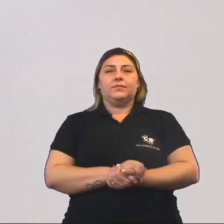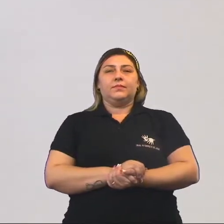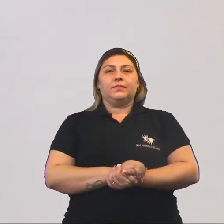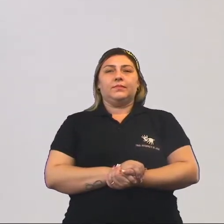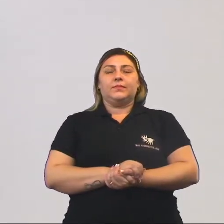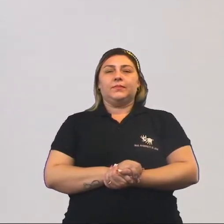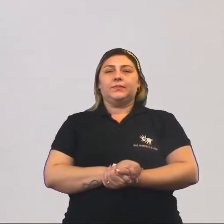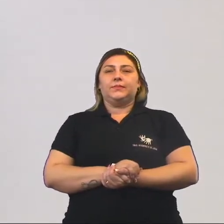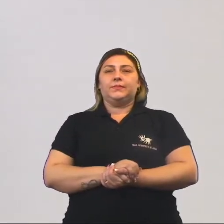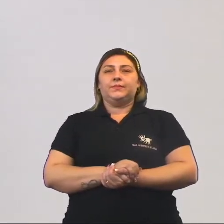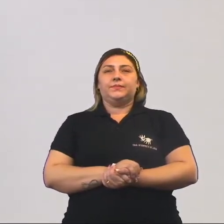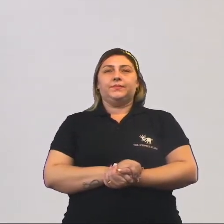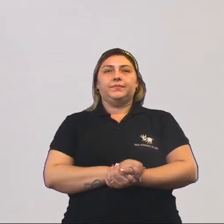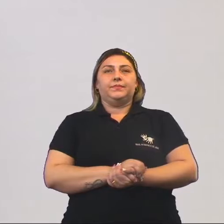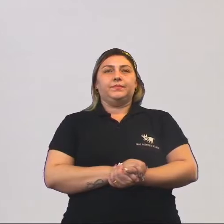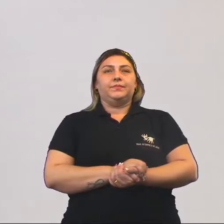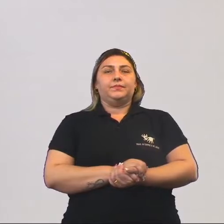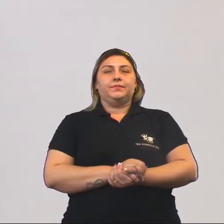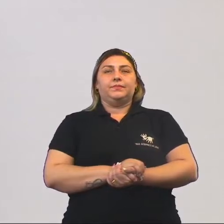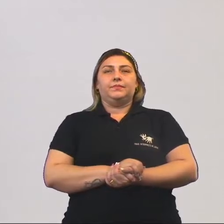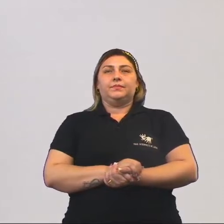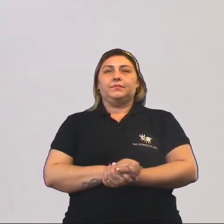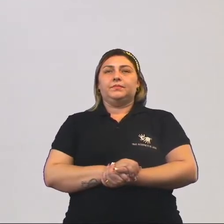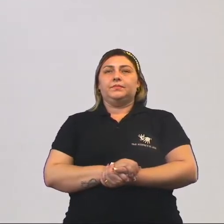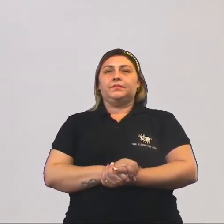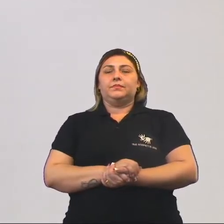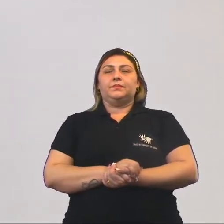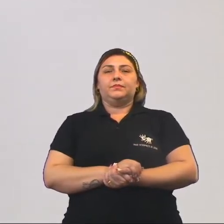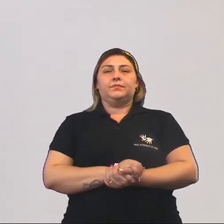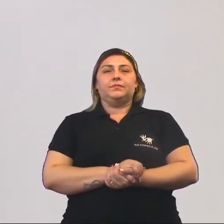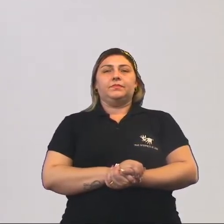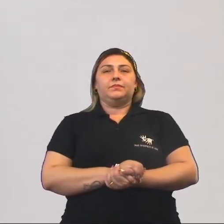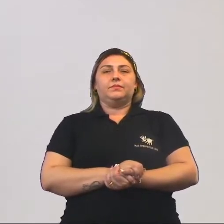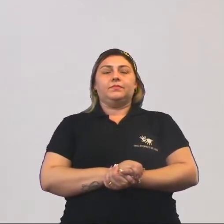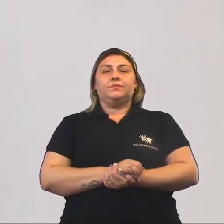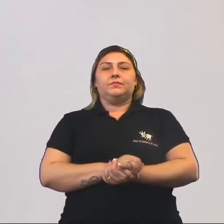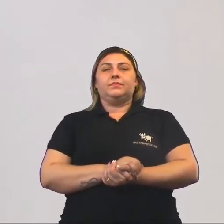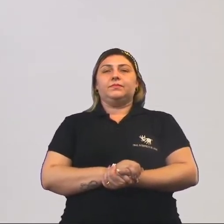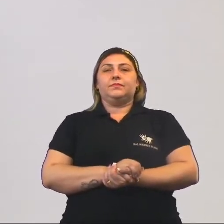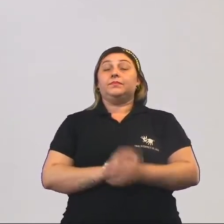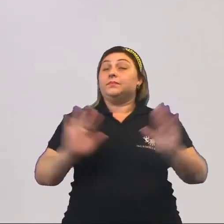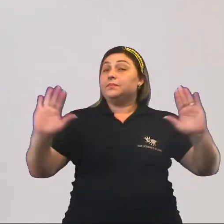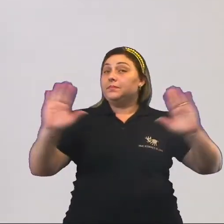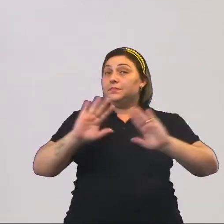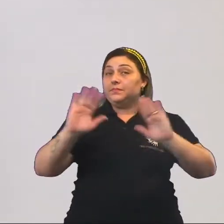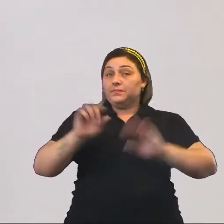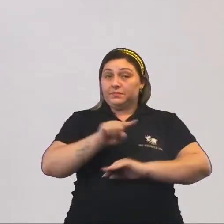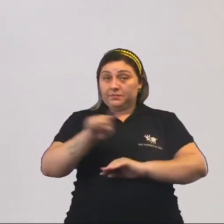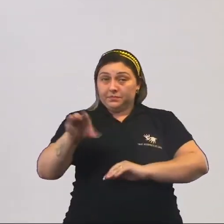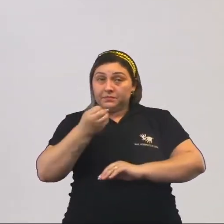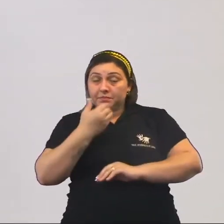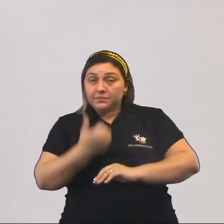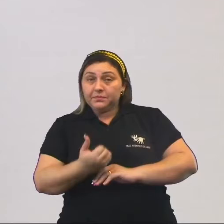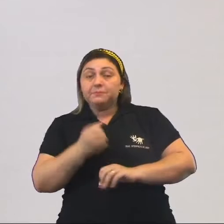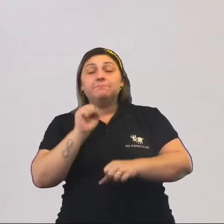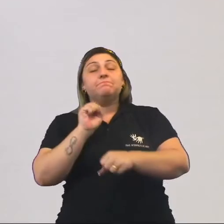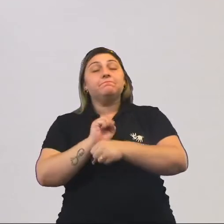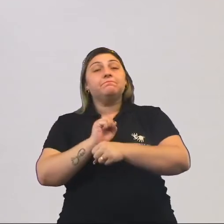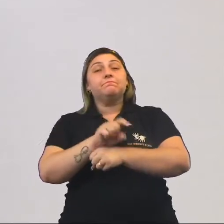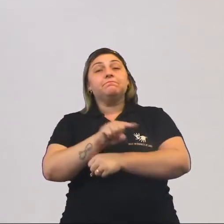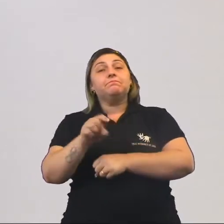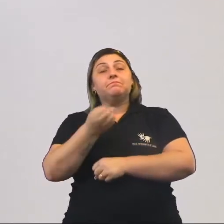Hello guys, how are you? My name is Jaqueline and welcome to our English classes. Olá pessoal, como é que vocês estão? Espero que